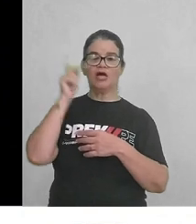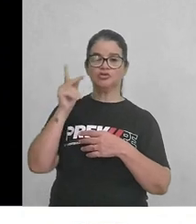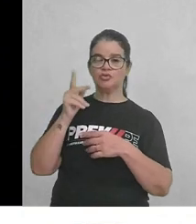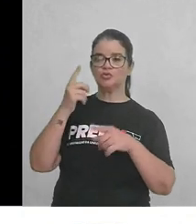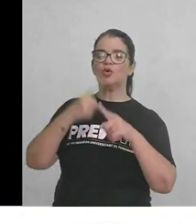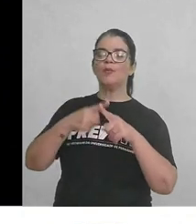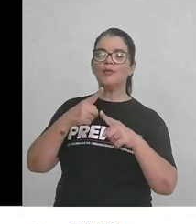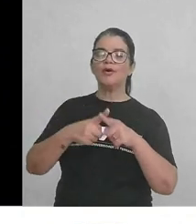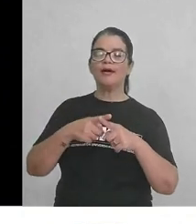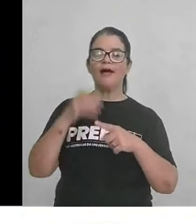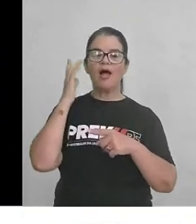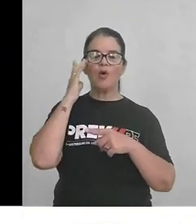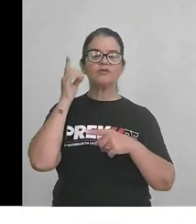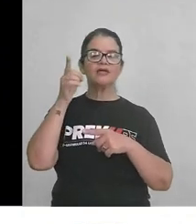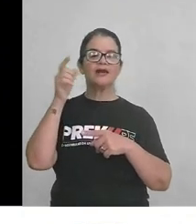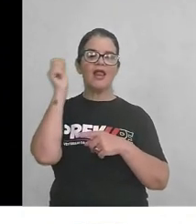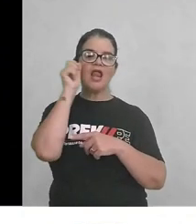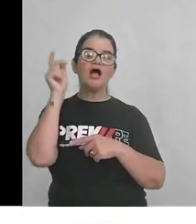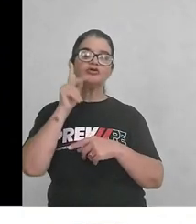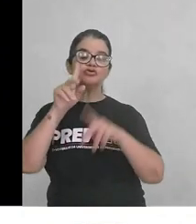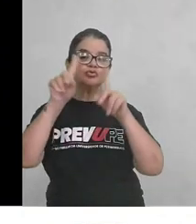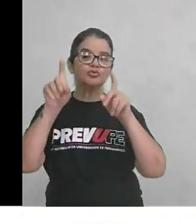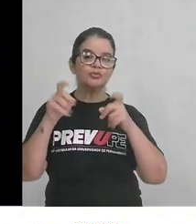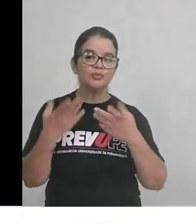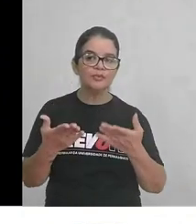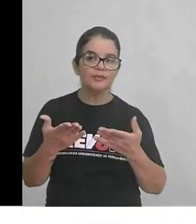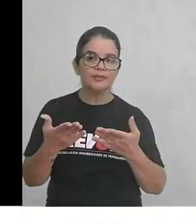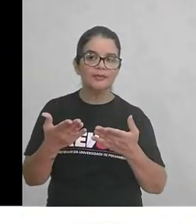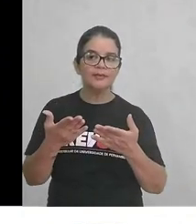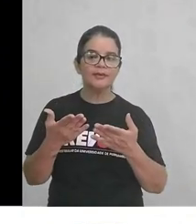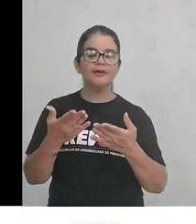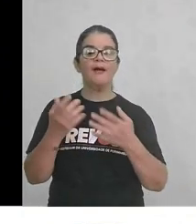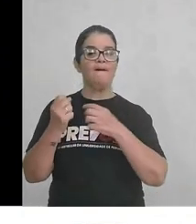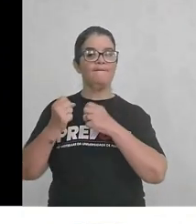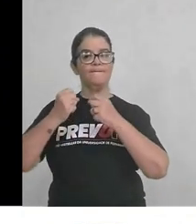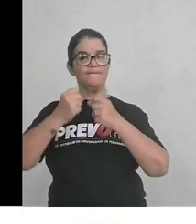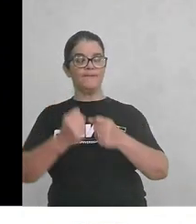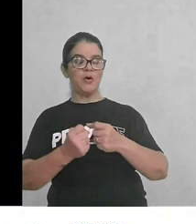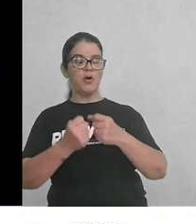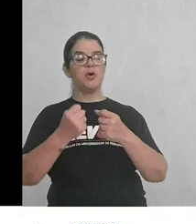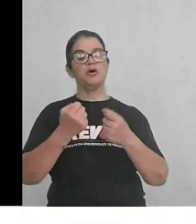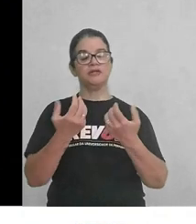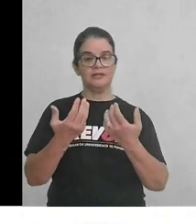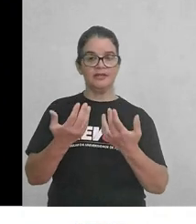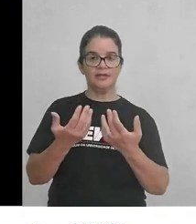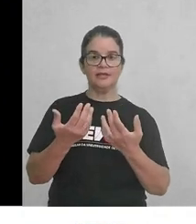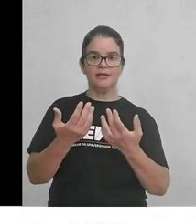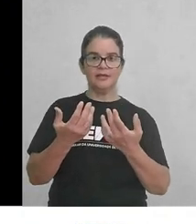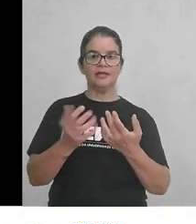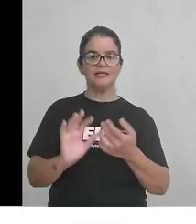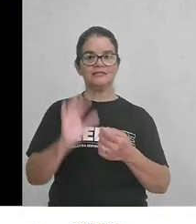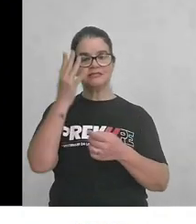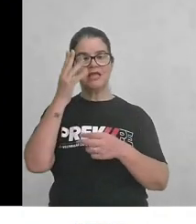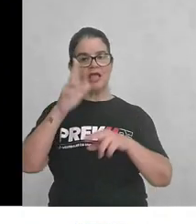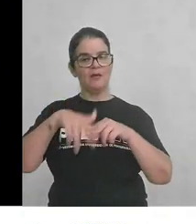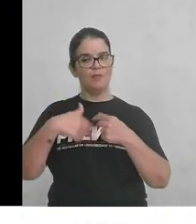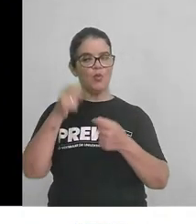Pode ser por esperto demais a fazer a chave da felicidade? Não, ele não